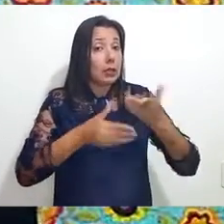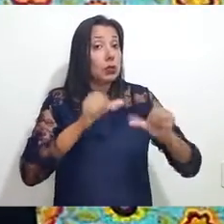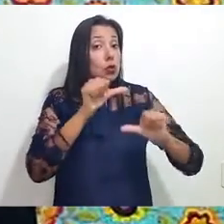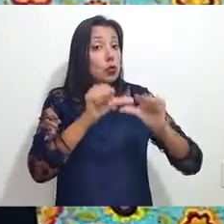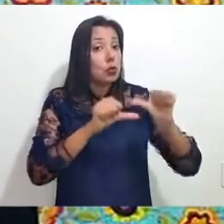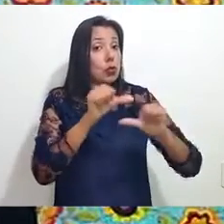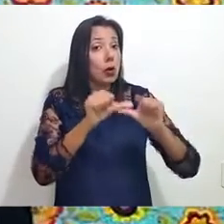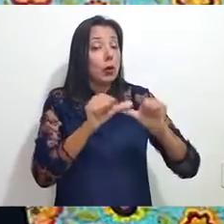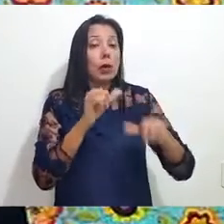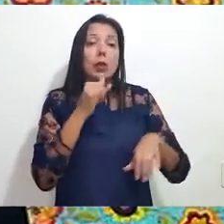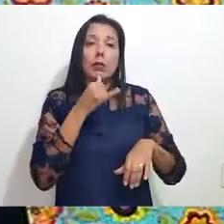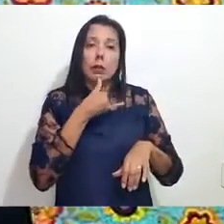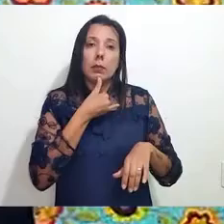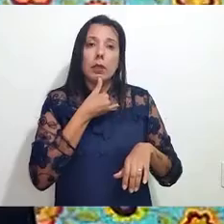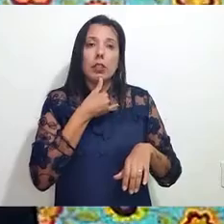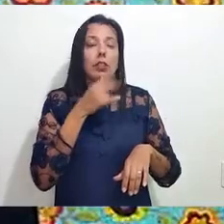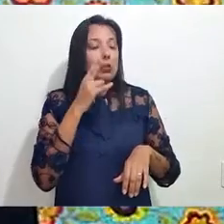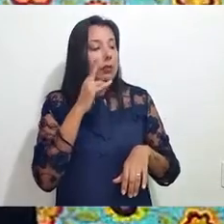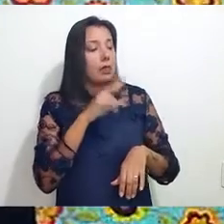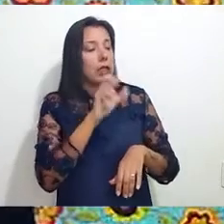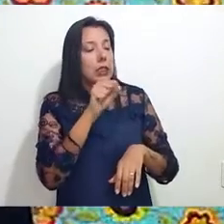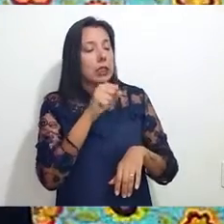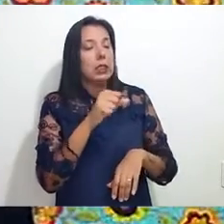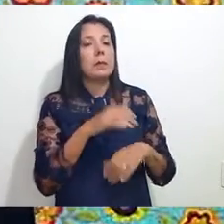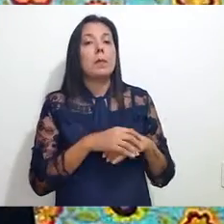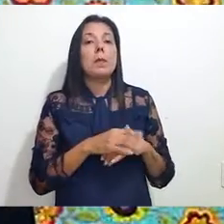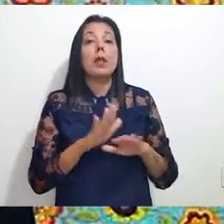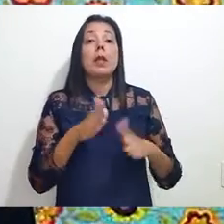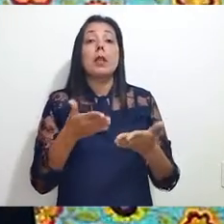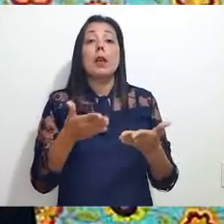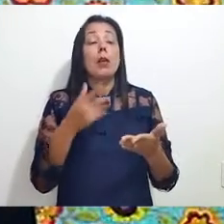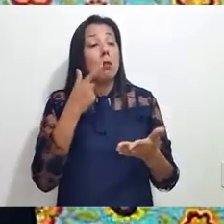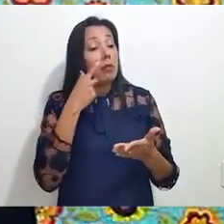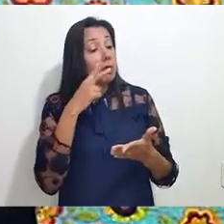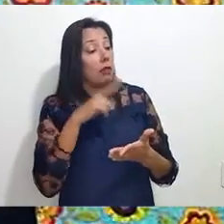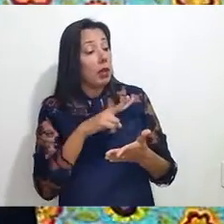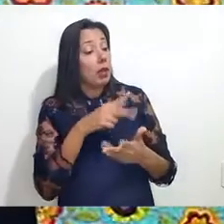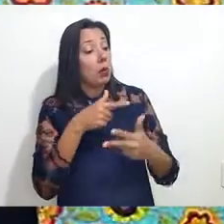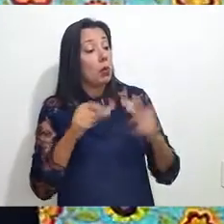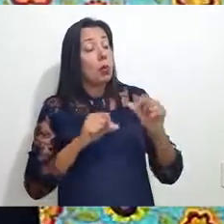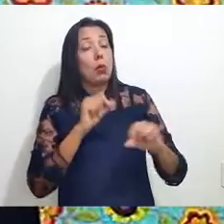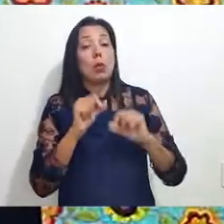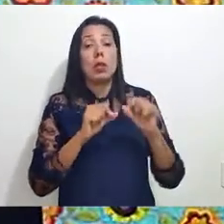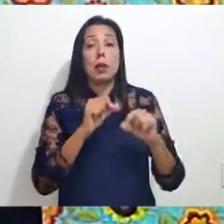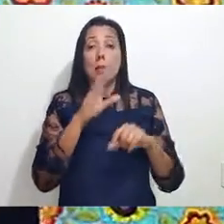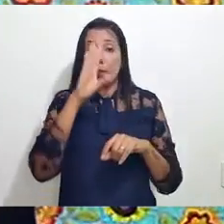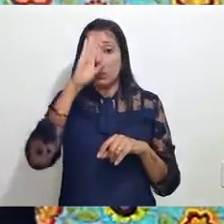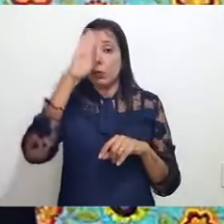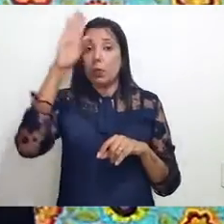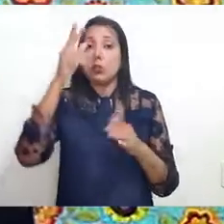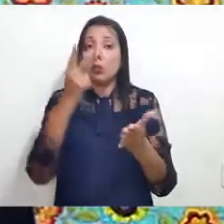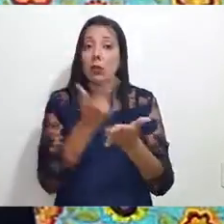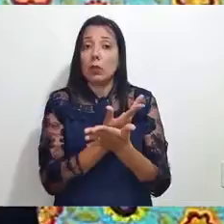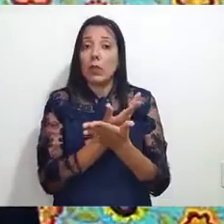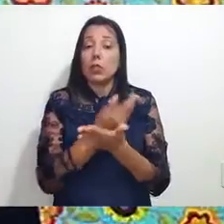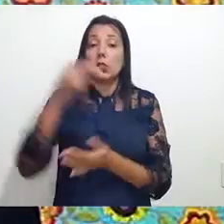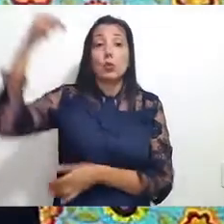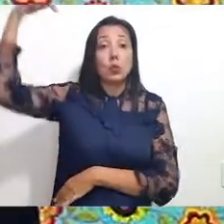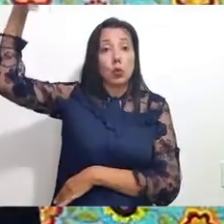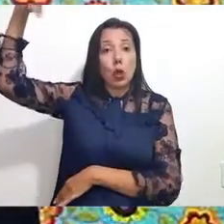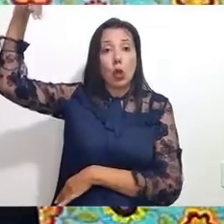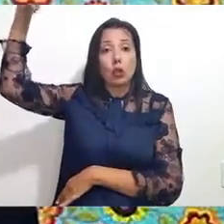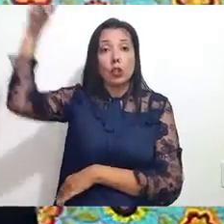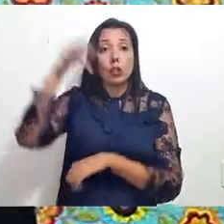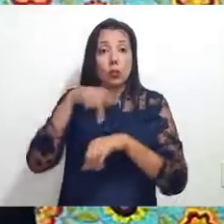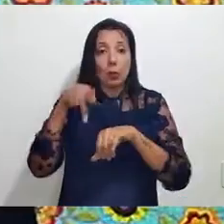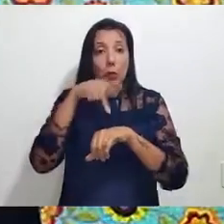essa exploração não é só ligada à menina, né, é ligada ao menino também. Já acompanhei um caso aqui em